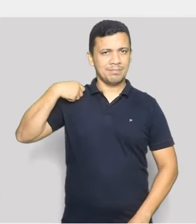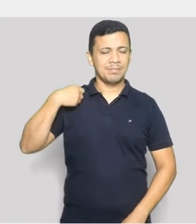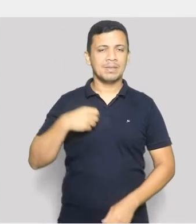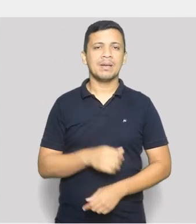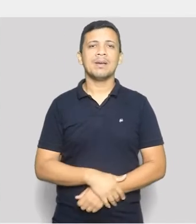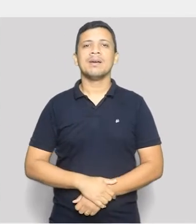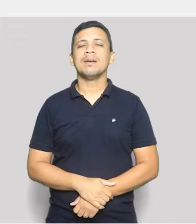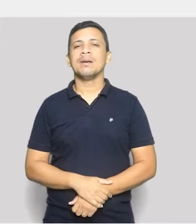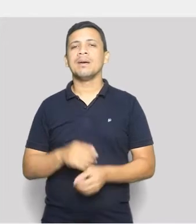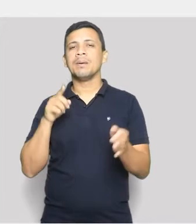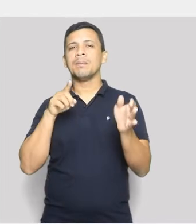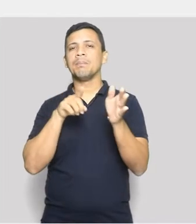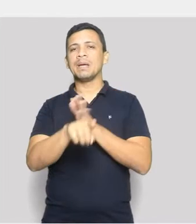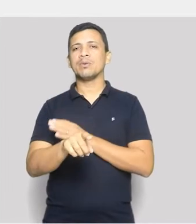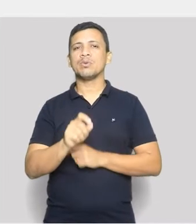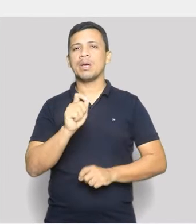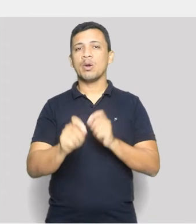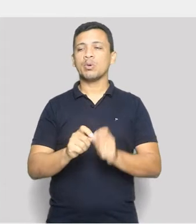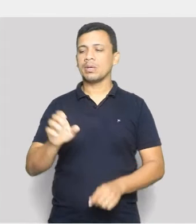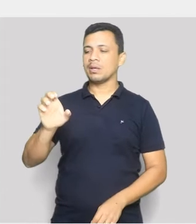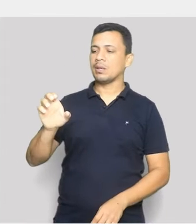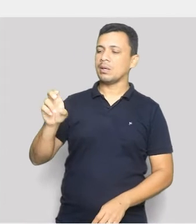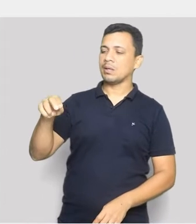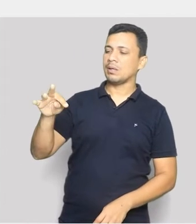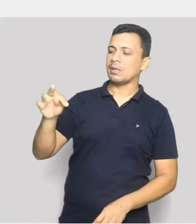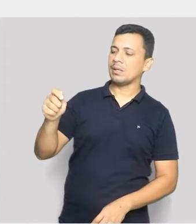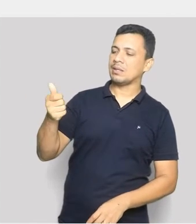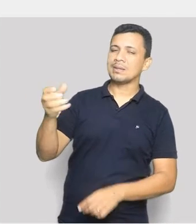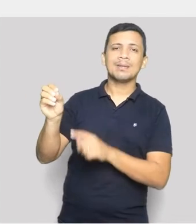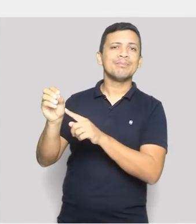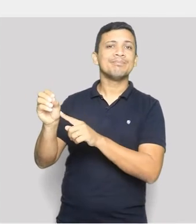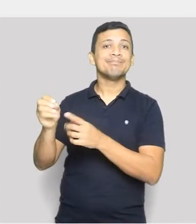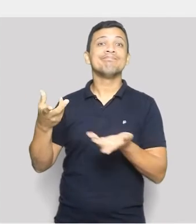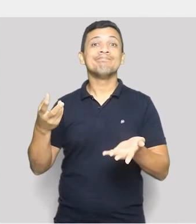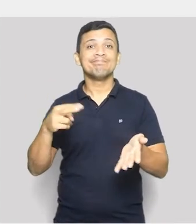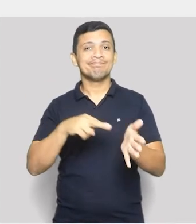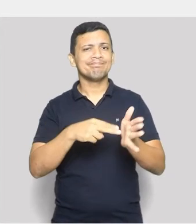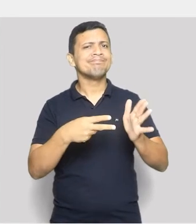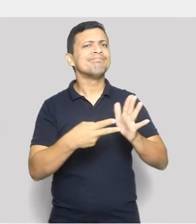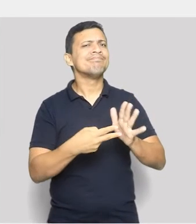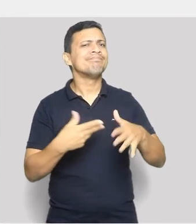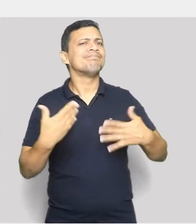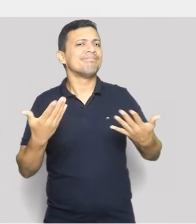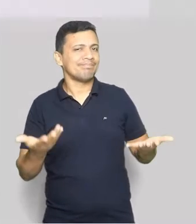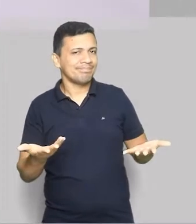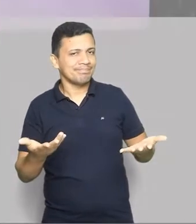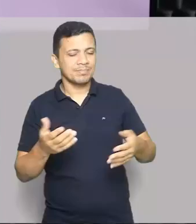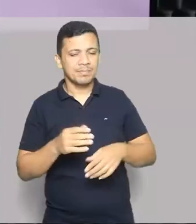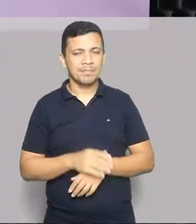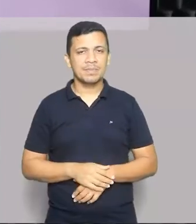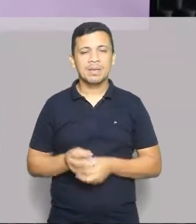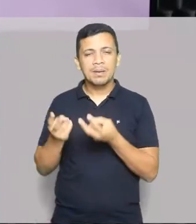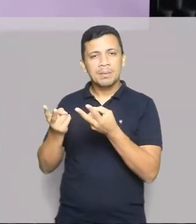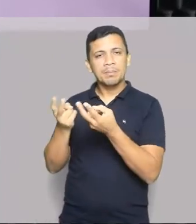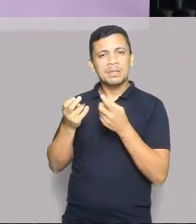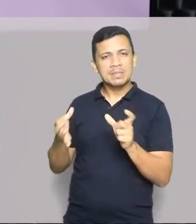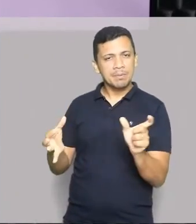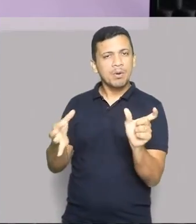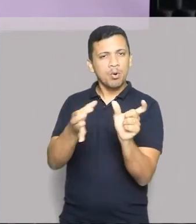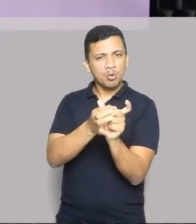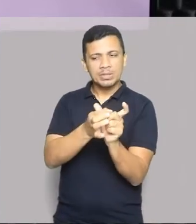questão envolve o valor do conectivo então, tá? Então está muito claro. Notem primeiramente que esse conectivo ele